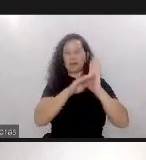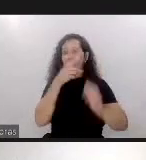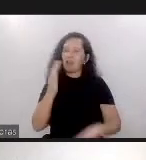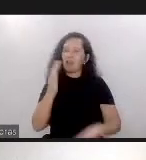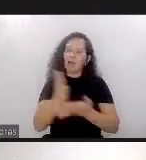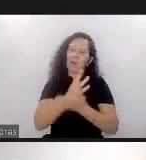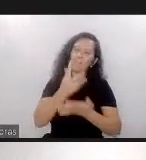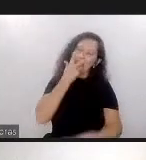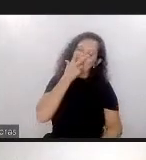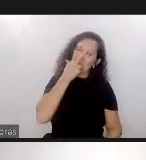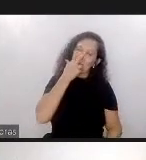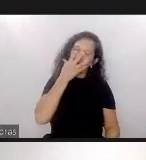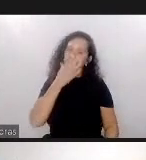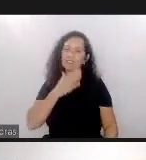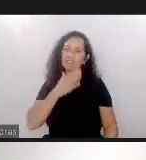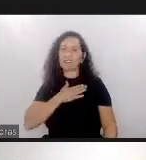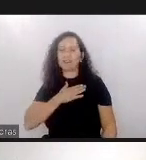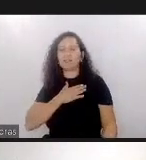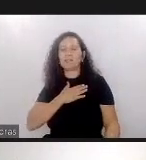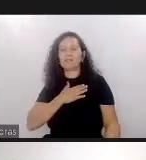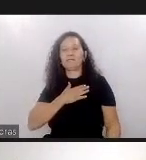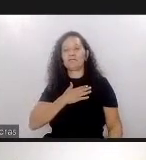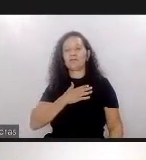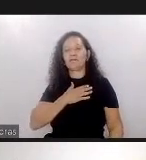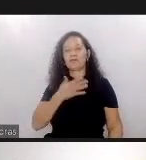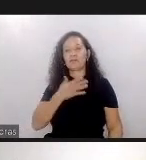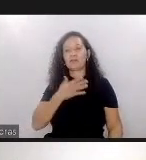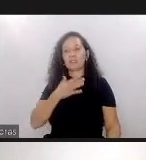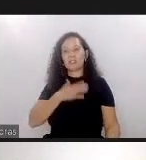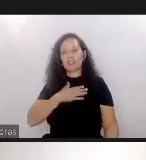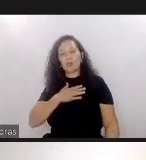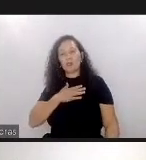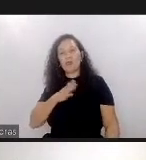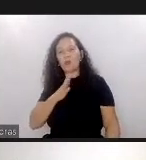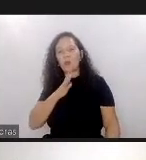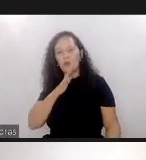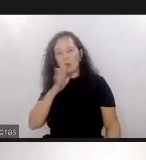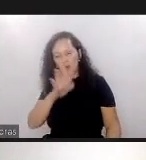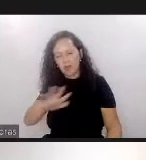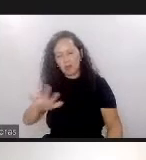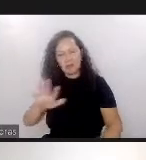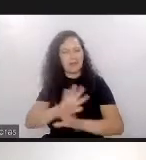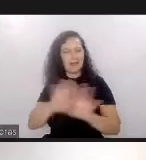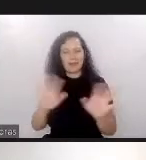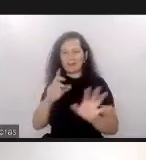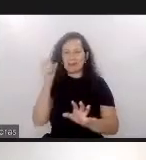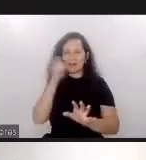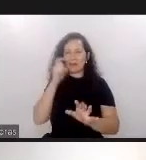que eu domino alguma área, é mentira, eu estou aprendendo tudo junto com todo mundo.